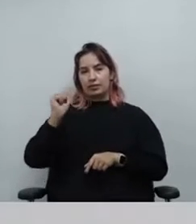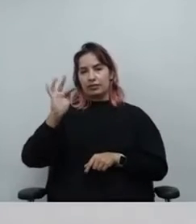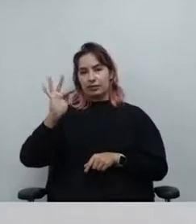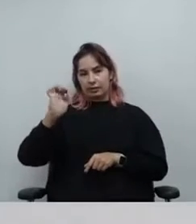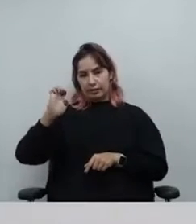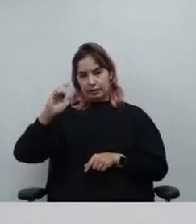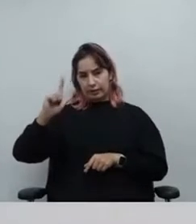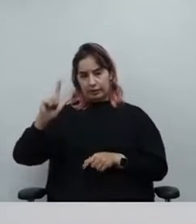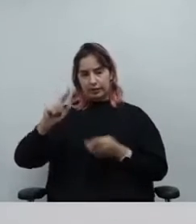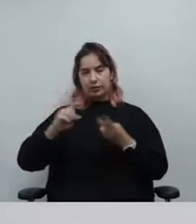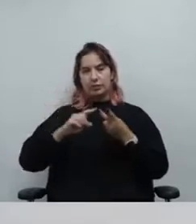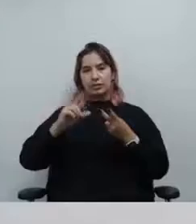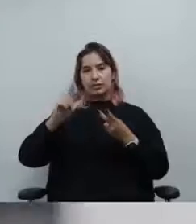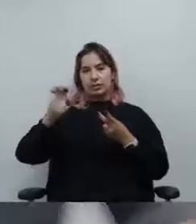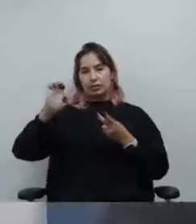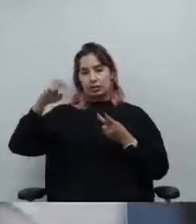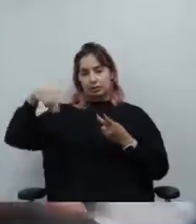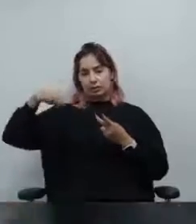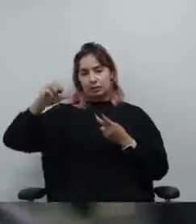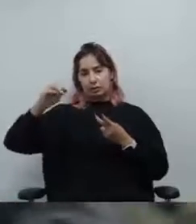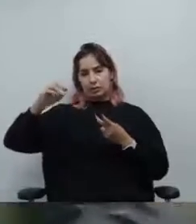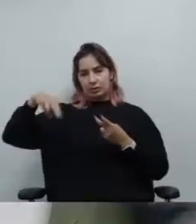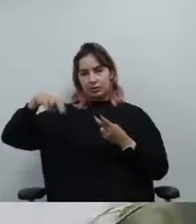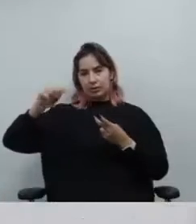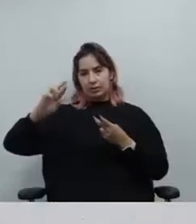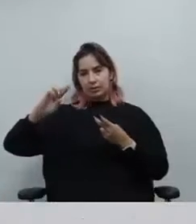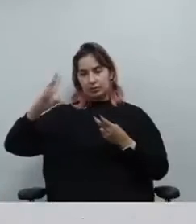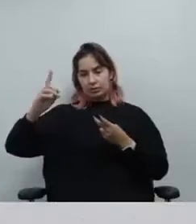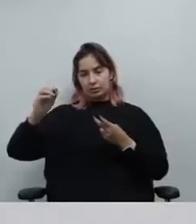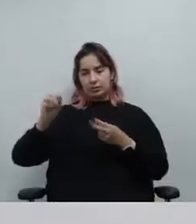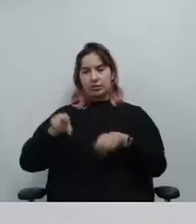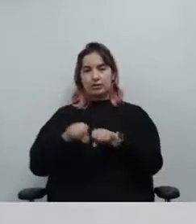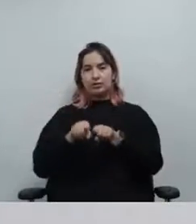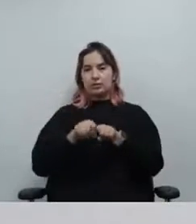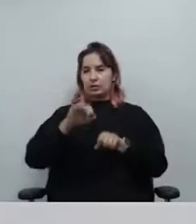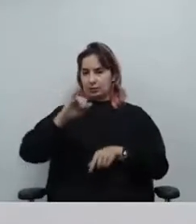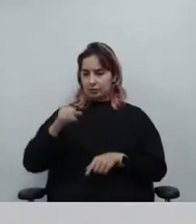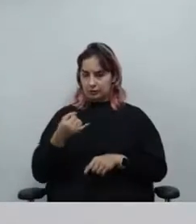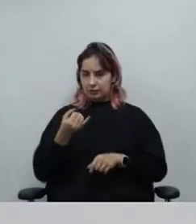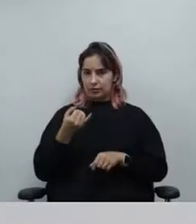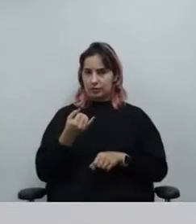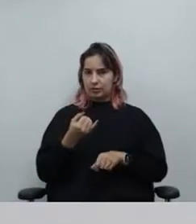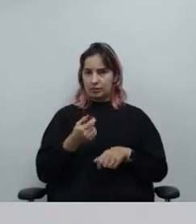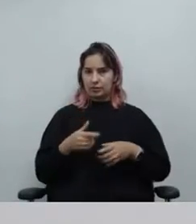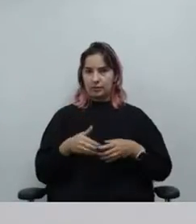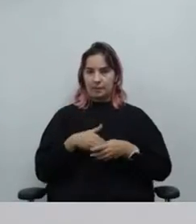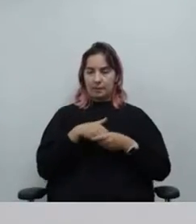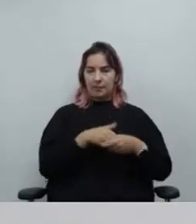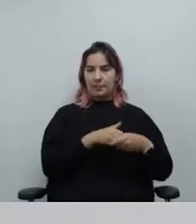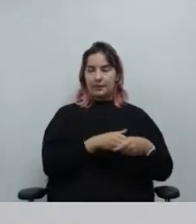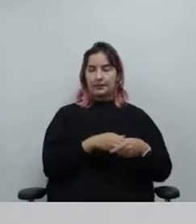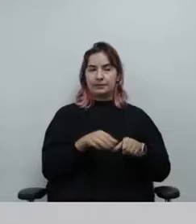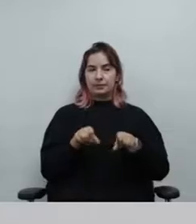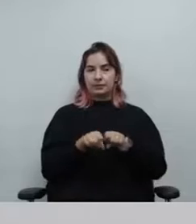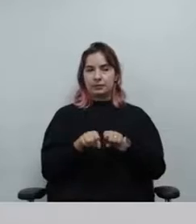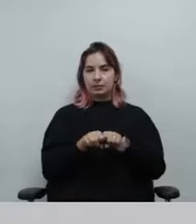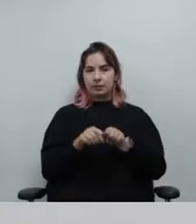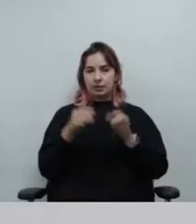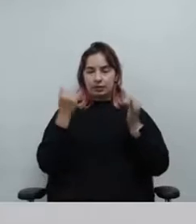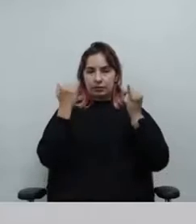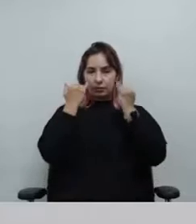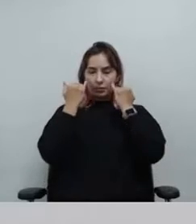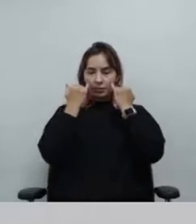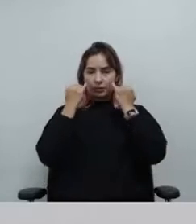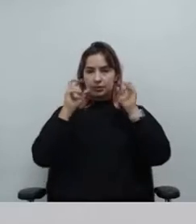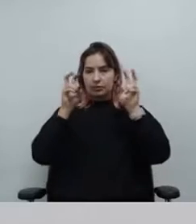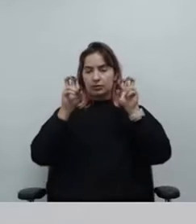conselheiro Leonardo de Paula, mais uma vez aqui aproveitando o momento de saudação. Ao lado disso, fazer breves informes aqui de temas